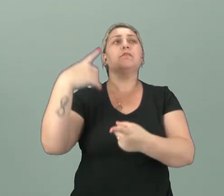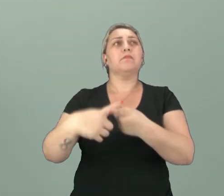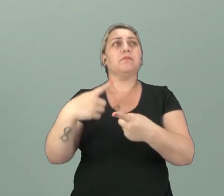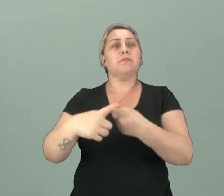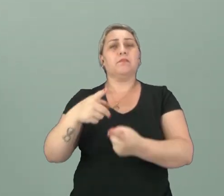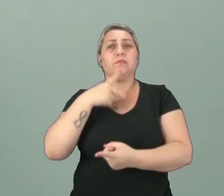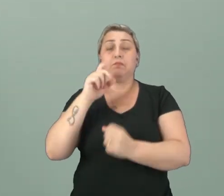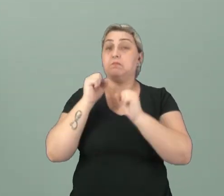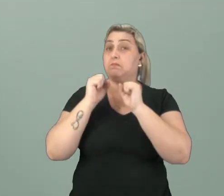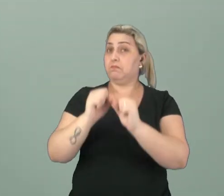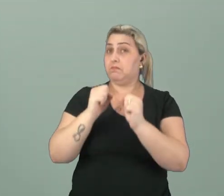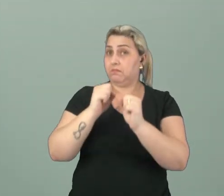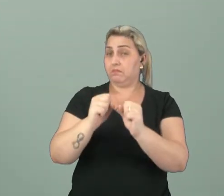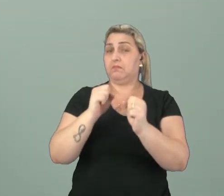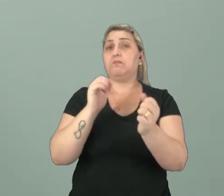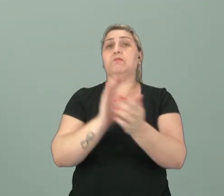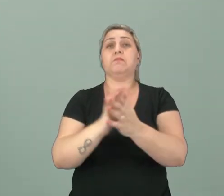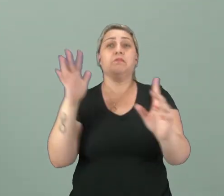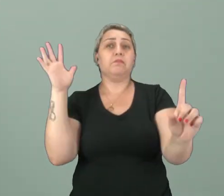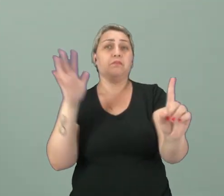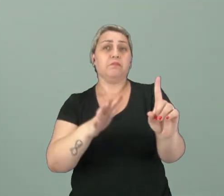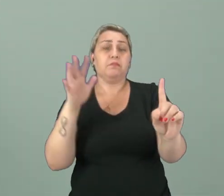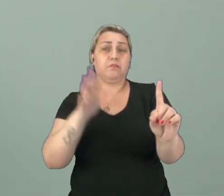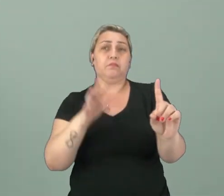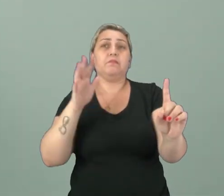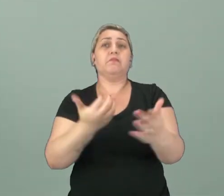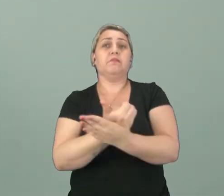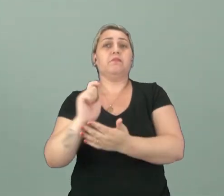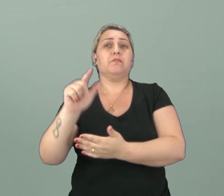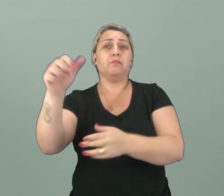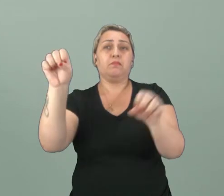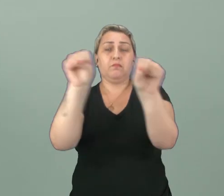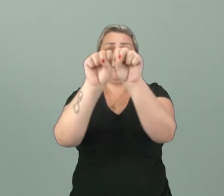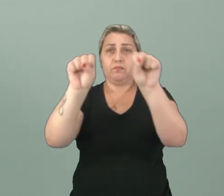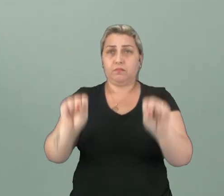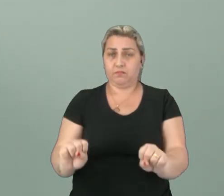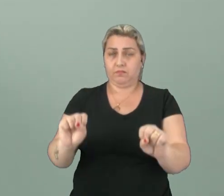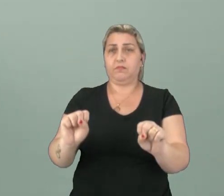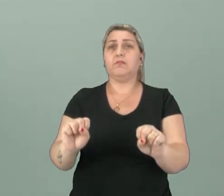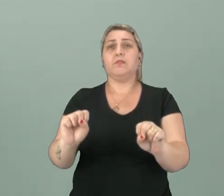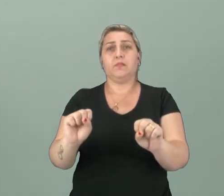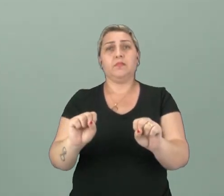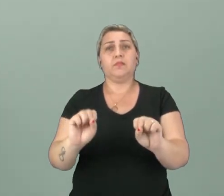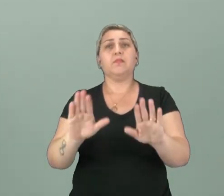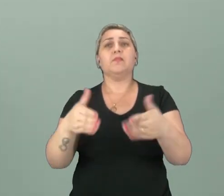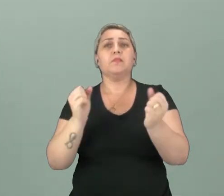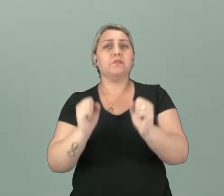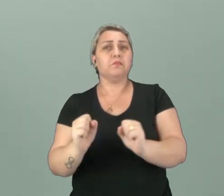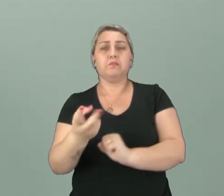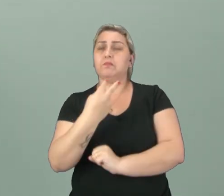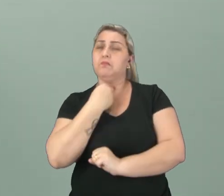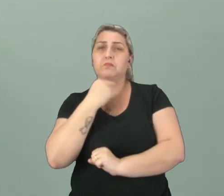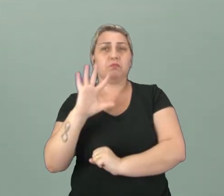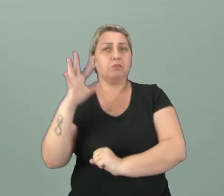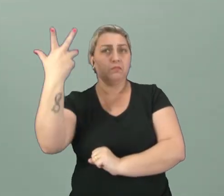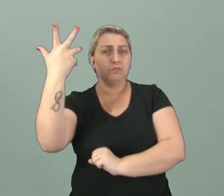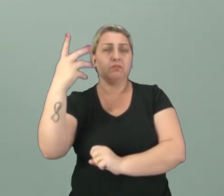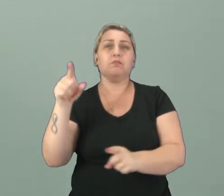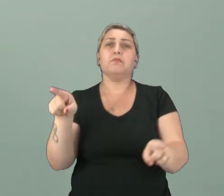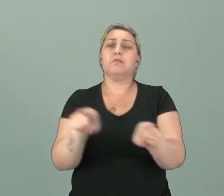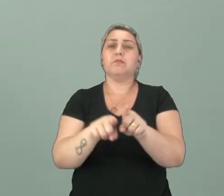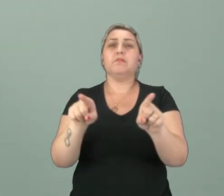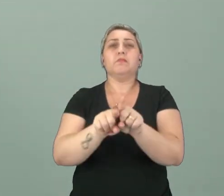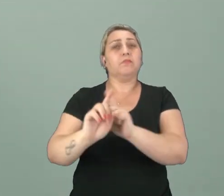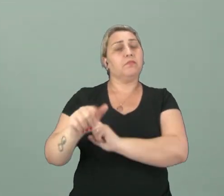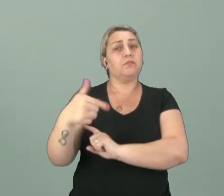a estrutura indicada pelo número 1 é o axônio. Na letra B, a estrutura indicada por 2 é o corpo celular,